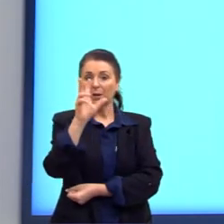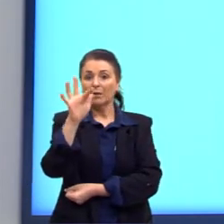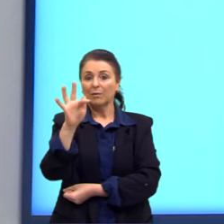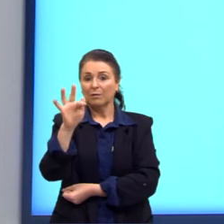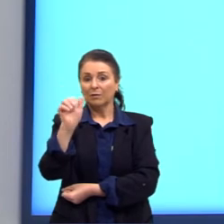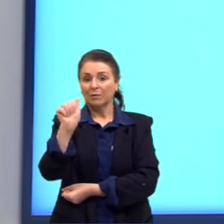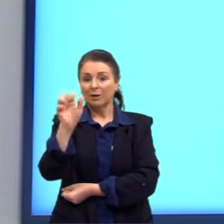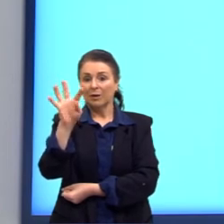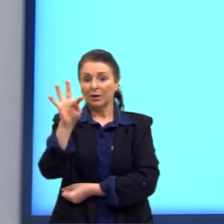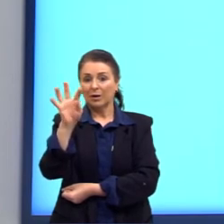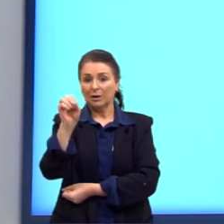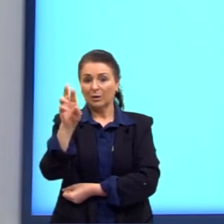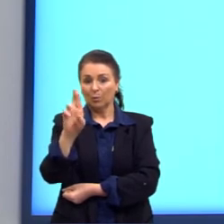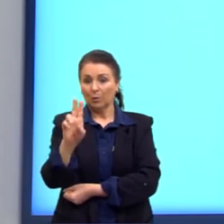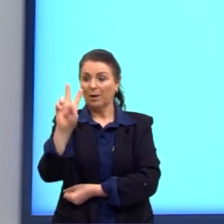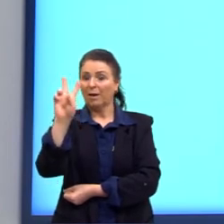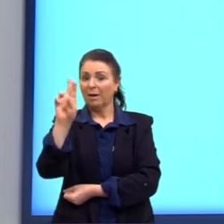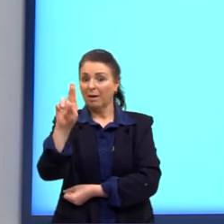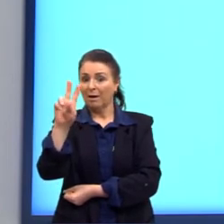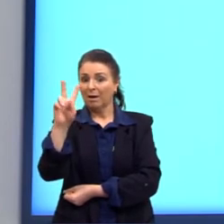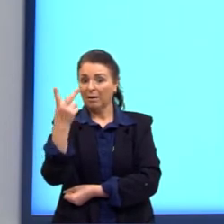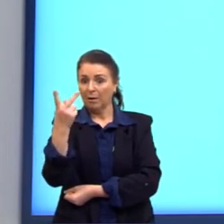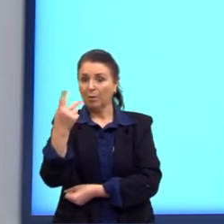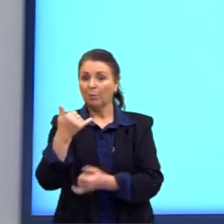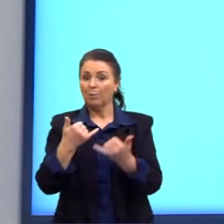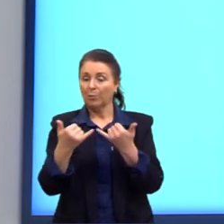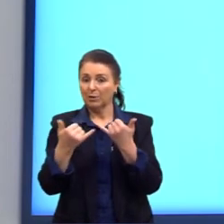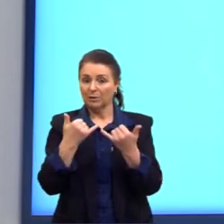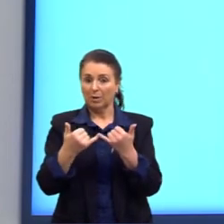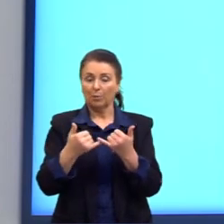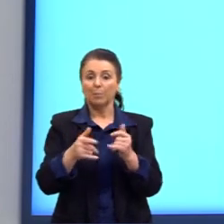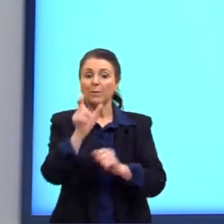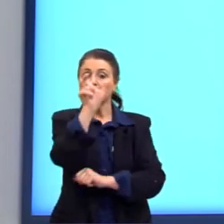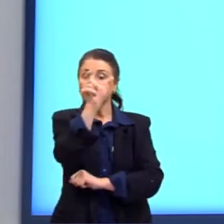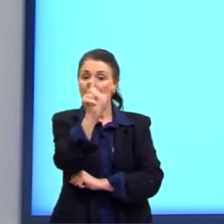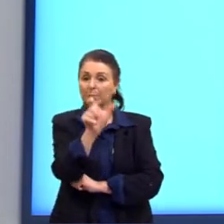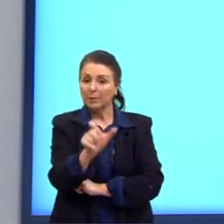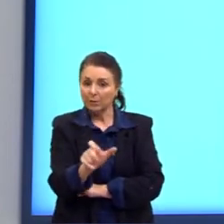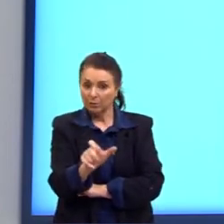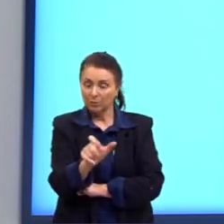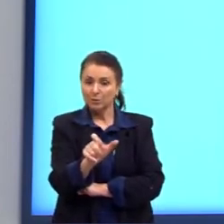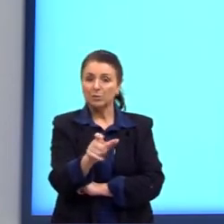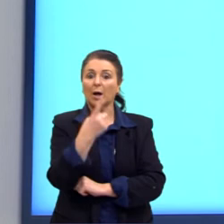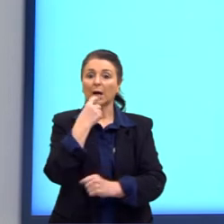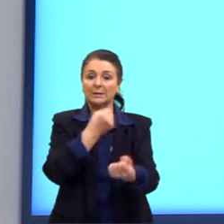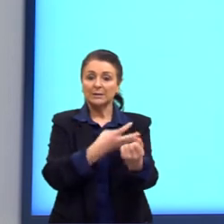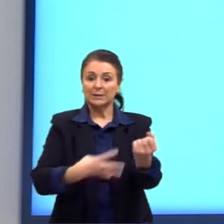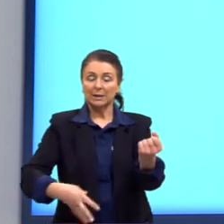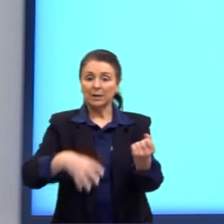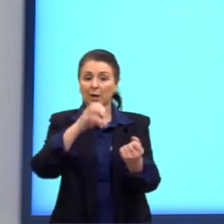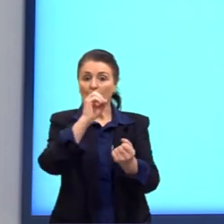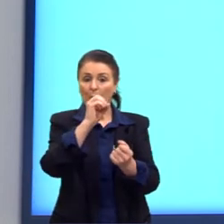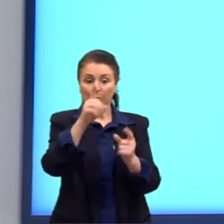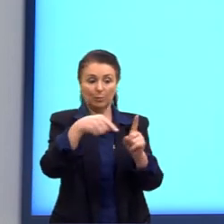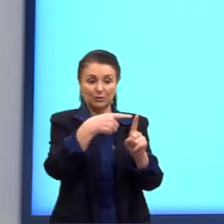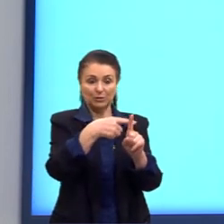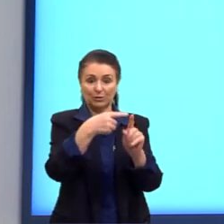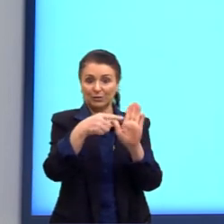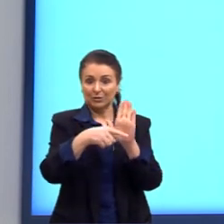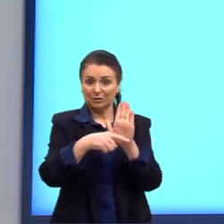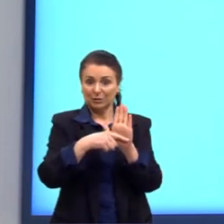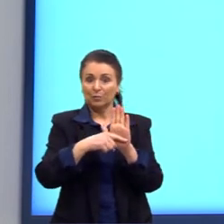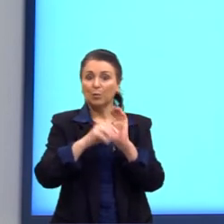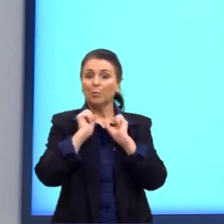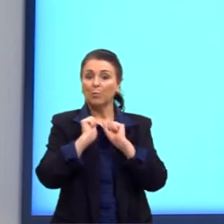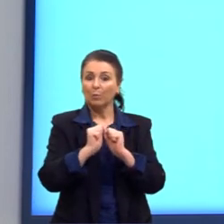cada um tem o seu por exemplo né as pessoas o sangue O positivo negativo podem